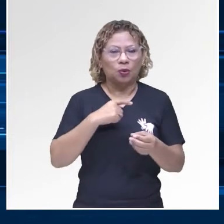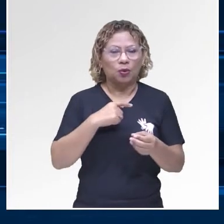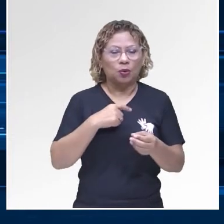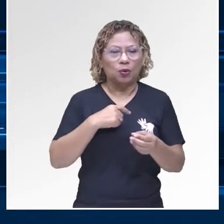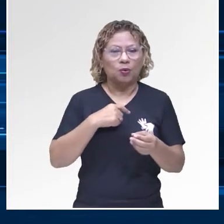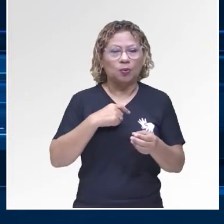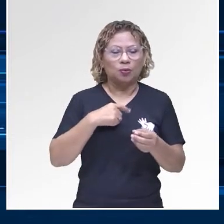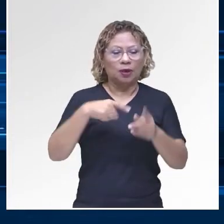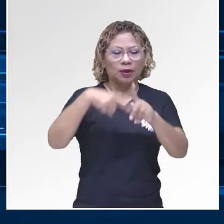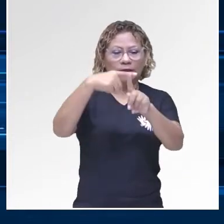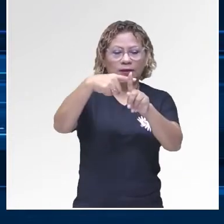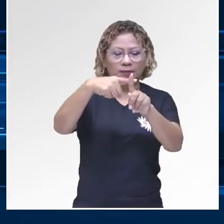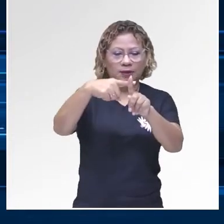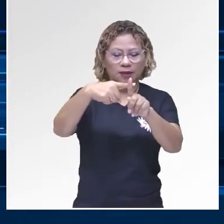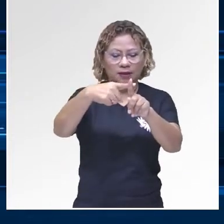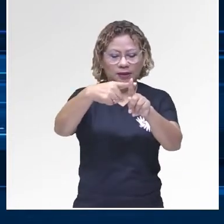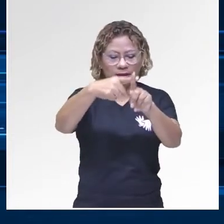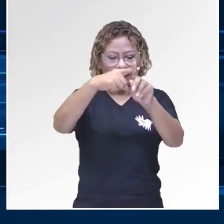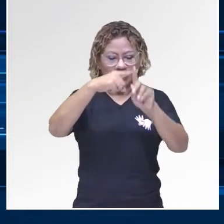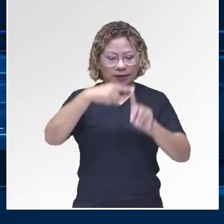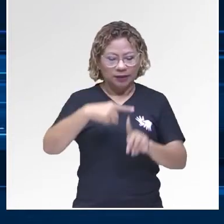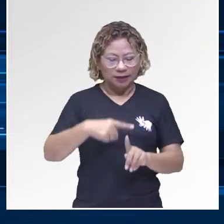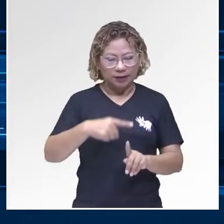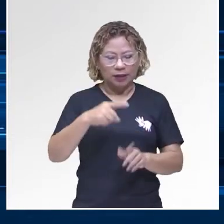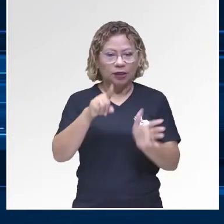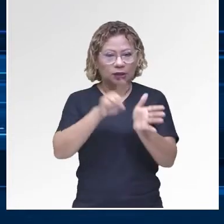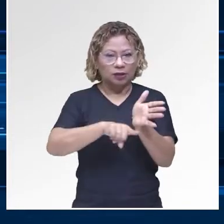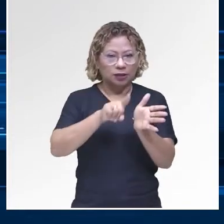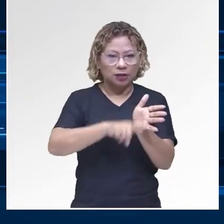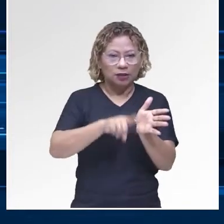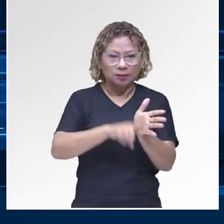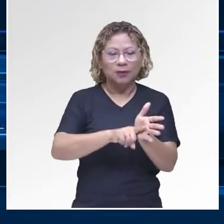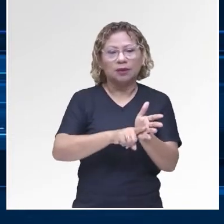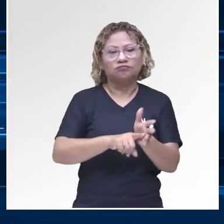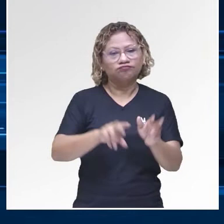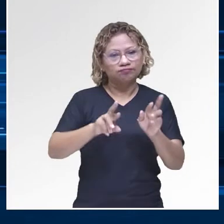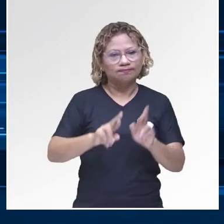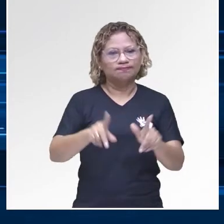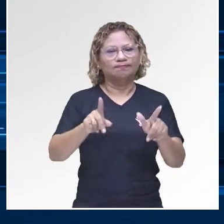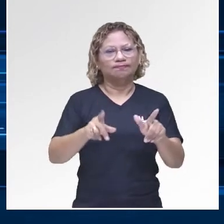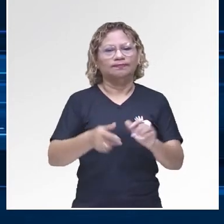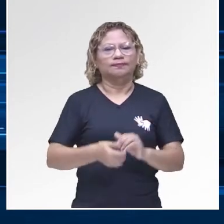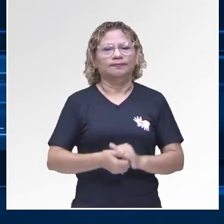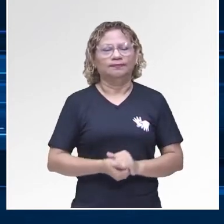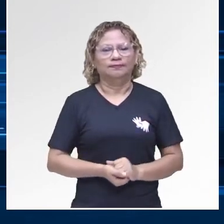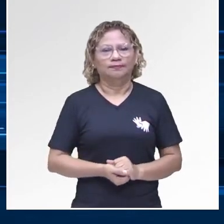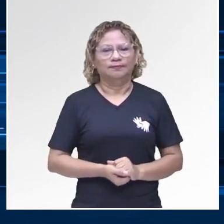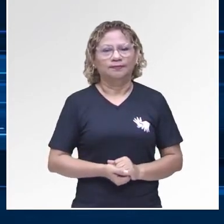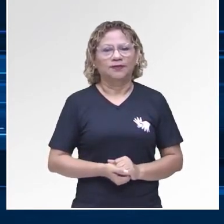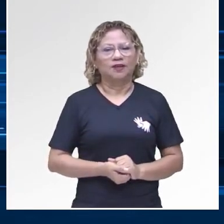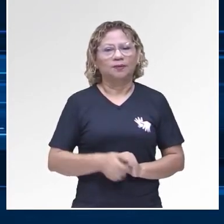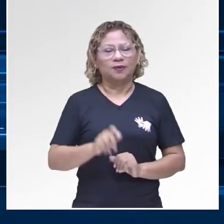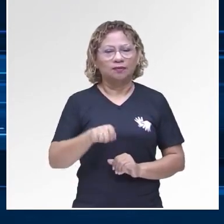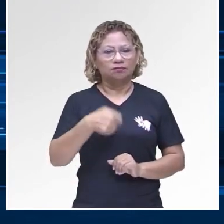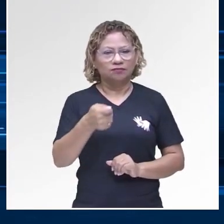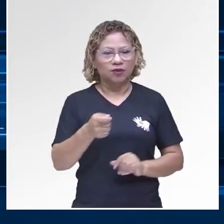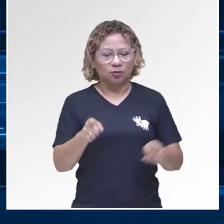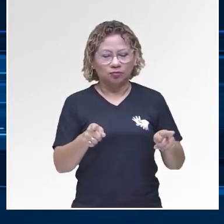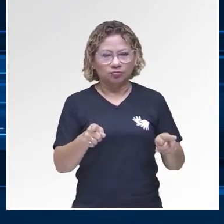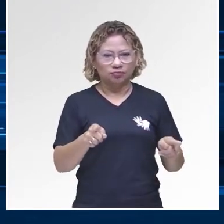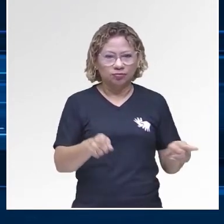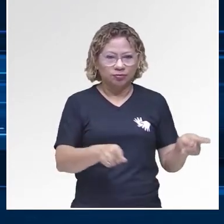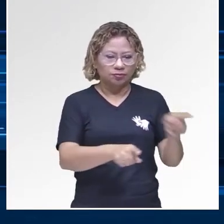sinal de todo mundo. Né? Vai ficar menos A1 menos R. Quando passar para o membro de lá, vai todo